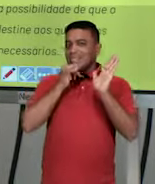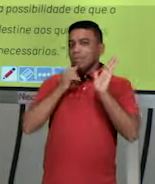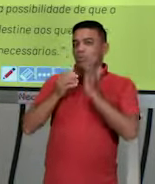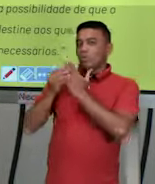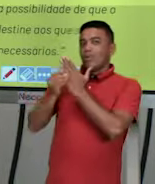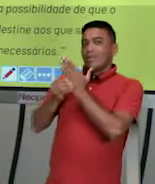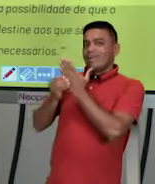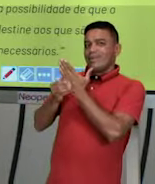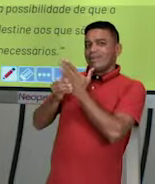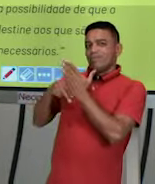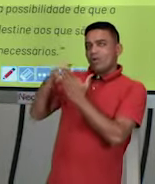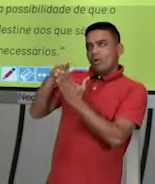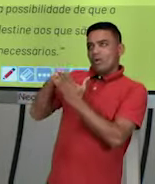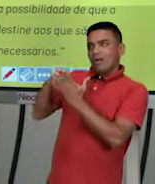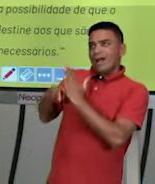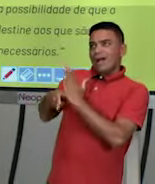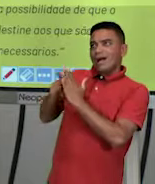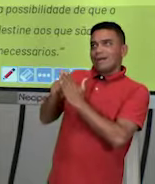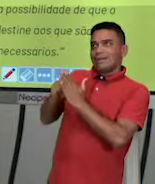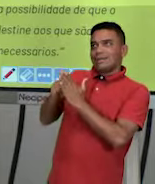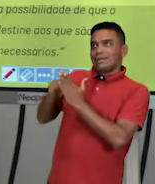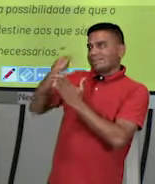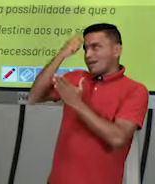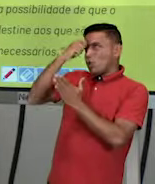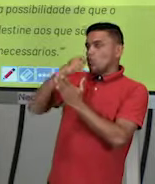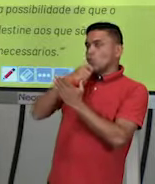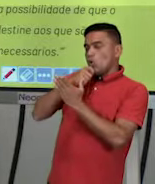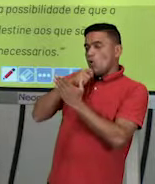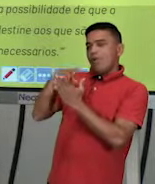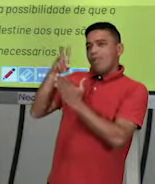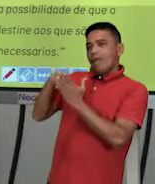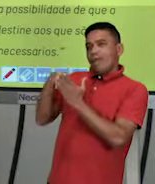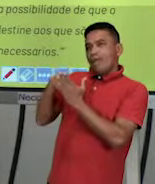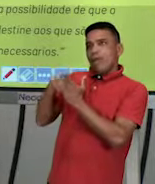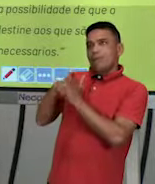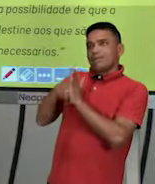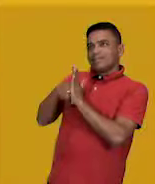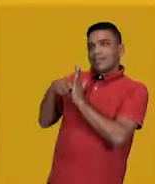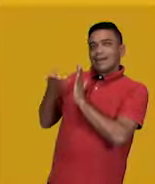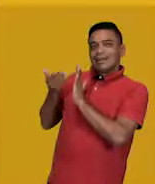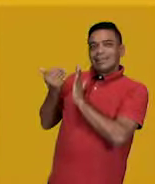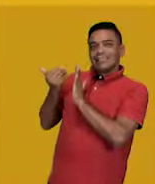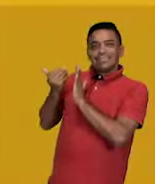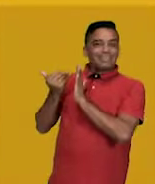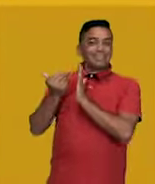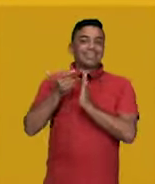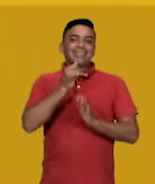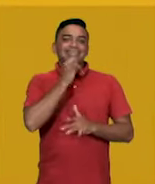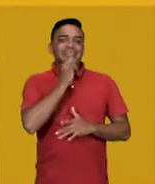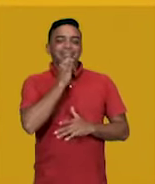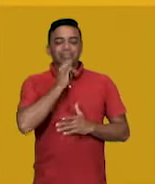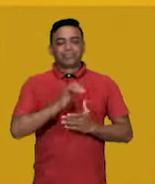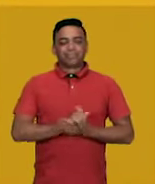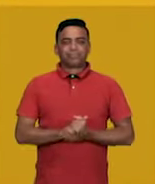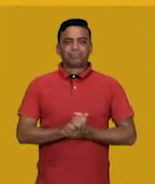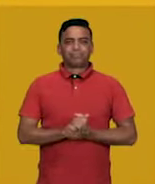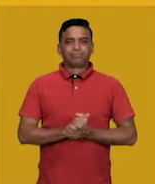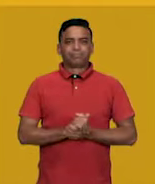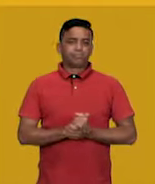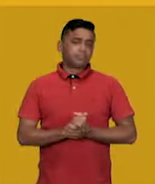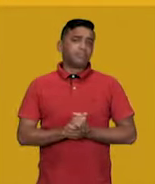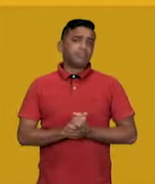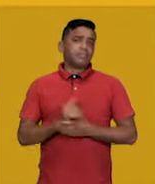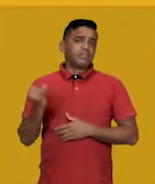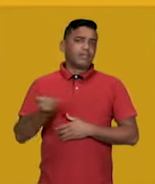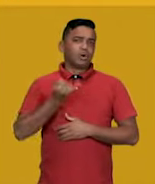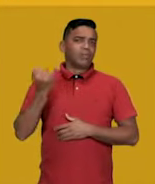que tem, de uma pessoa que tem autonomia para dizer aquilo que ela diz. Por exemplo, deve-se ressaltar a importância